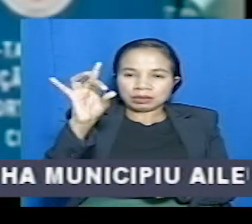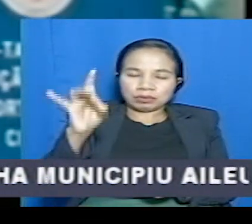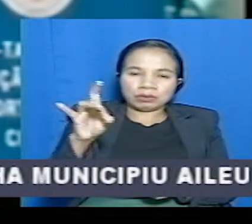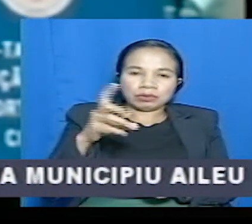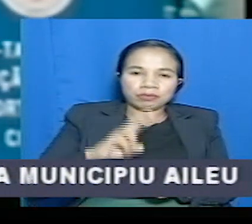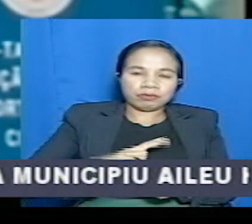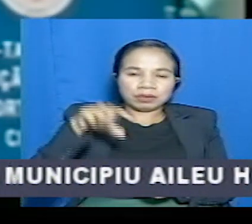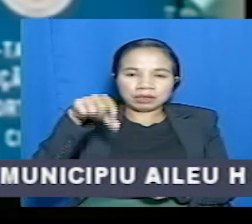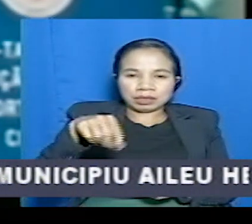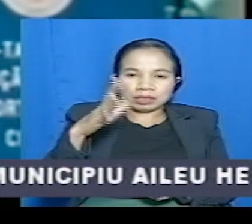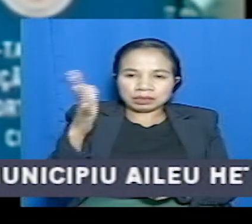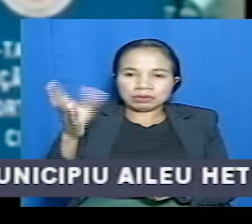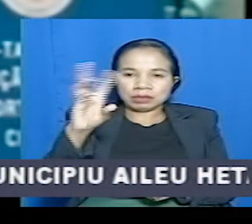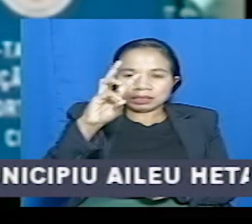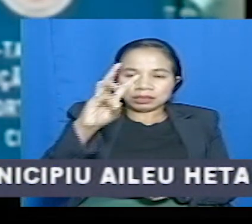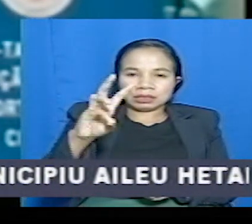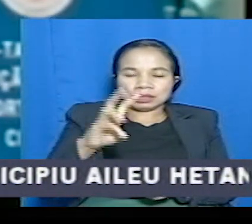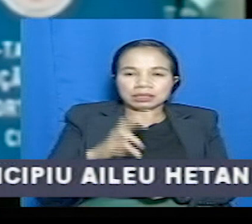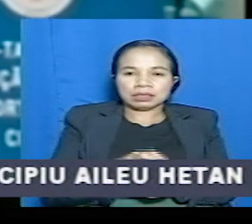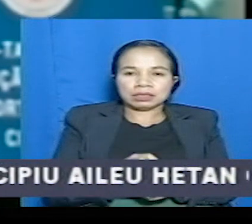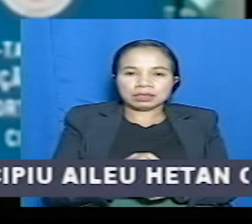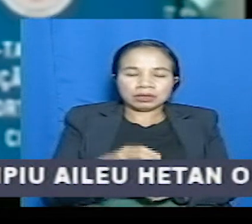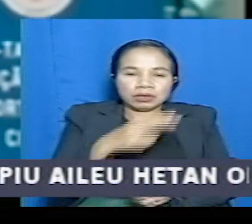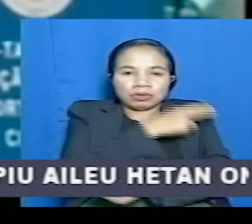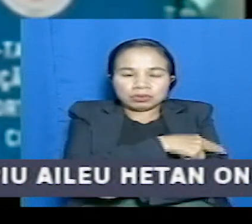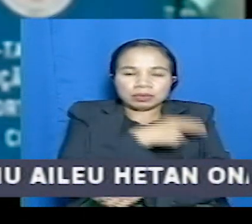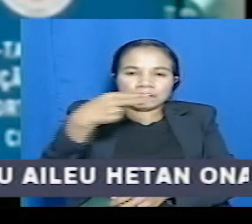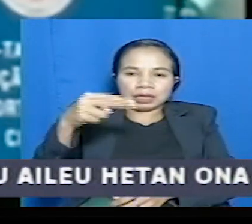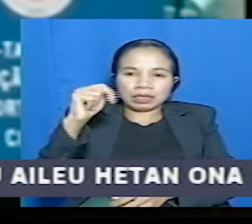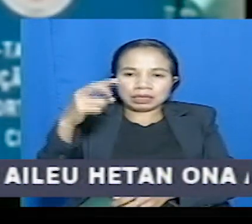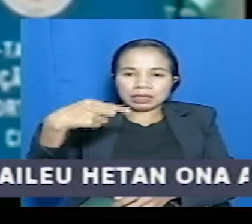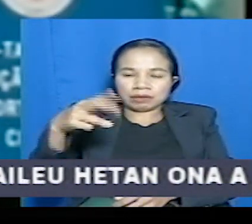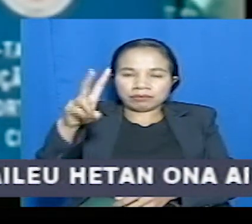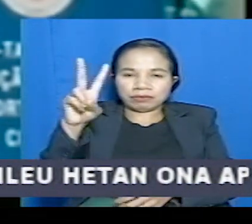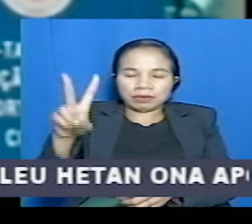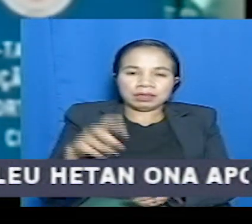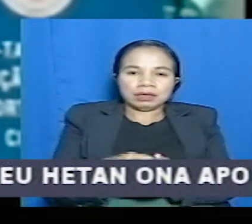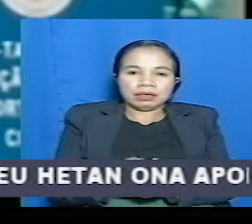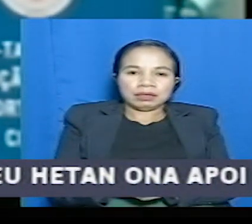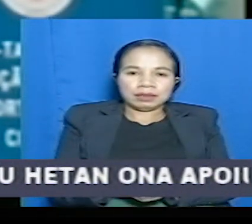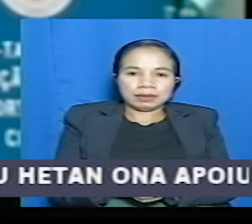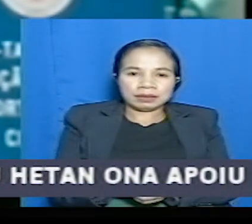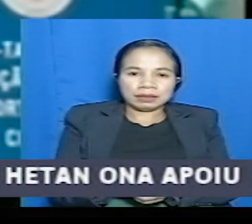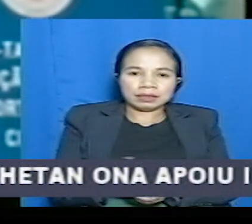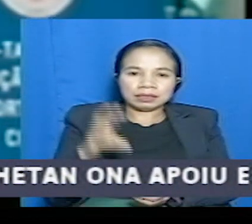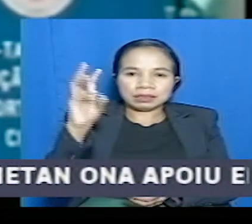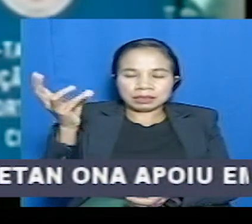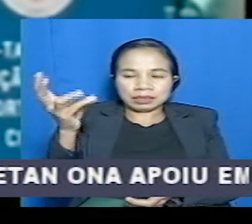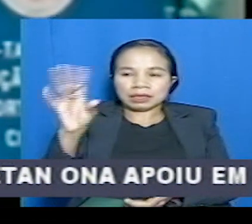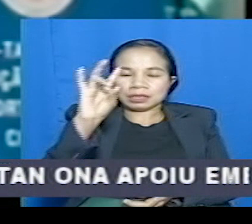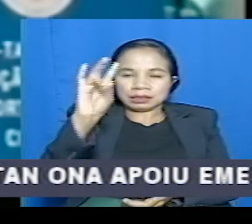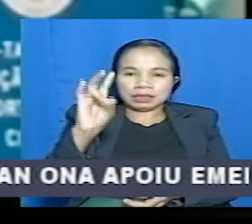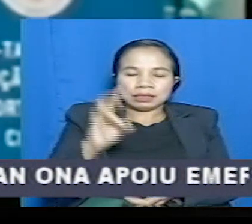e a Viqueque, 56, e a Hospital Nacional Kido Valadares, e a